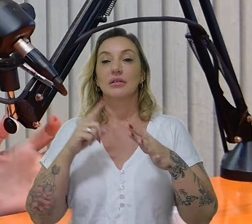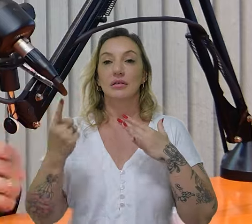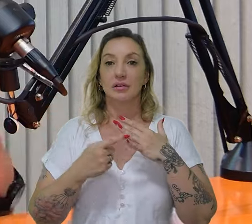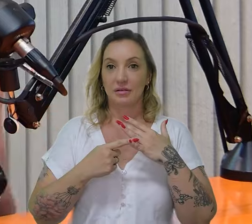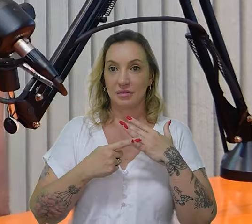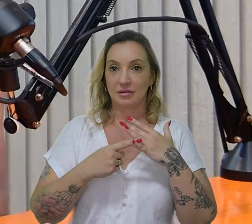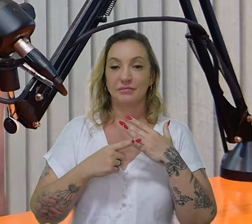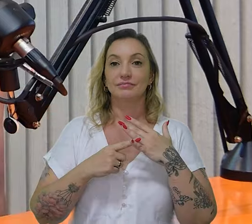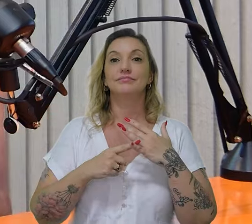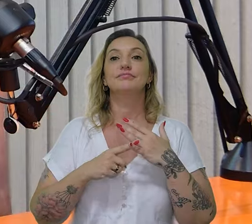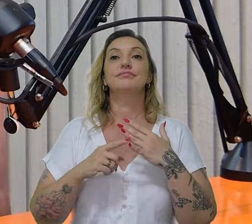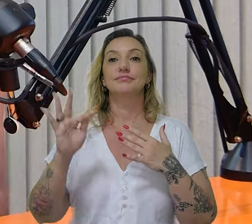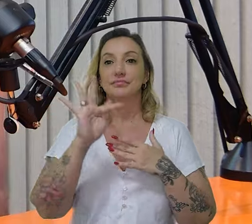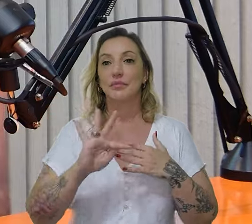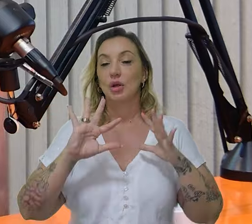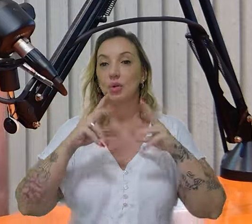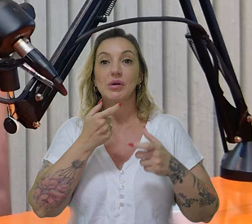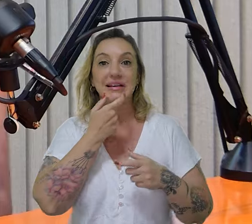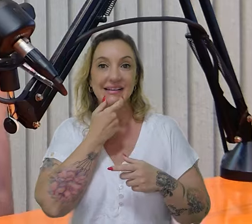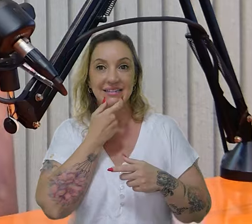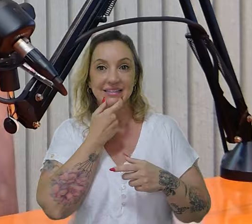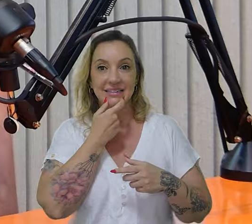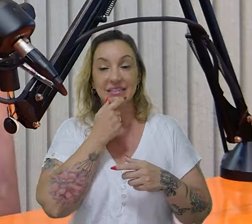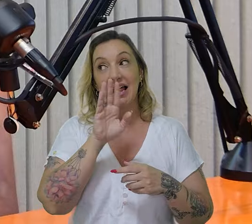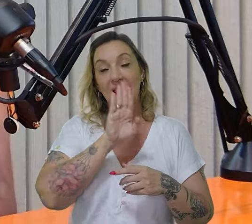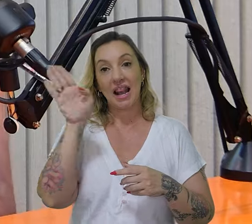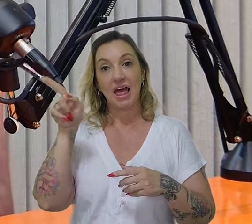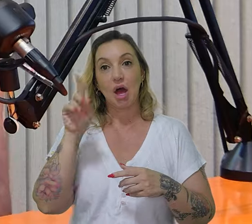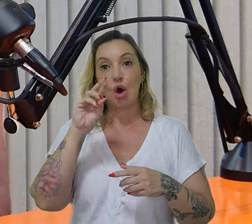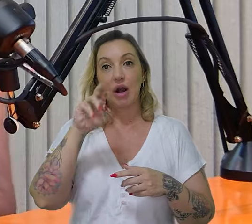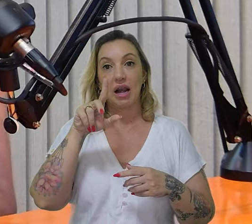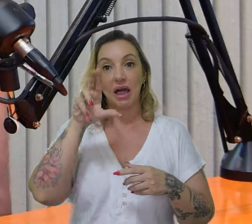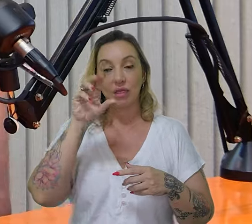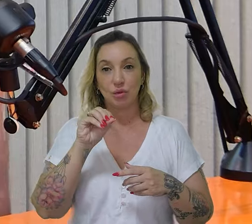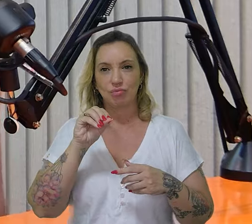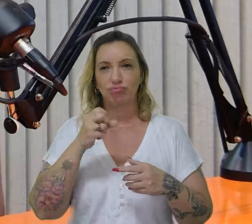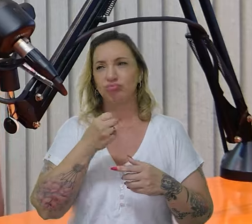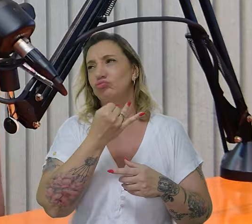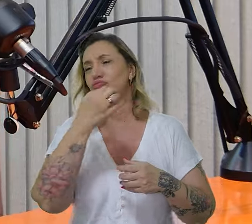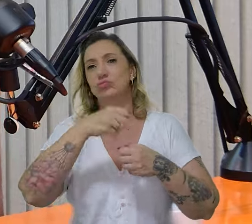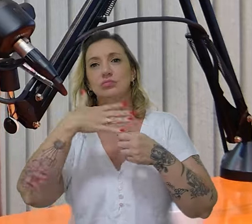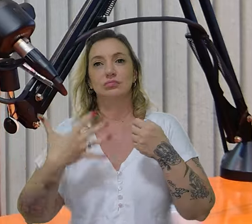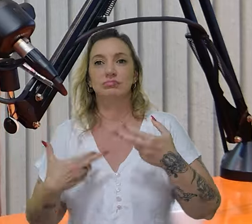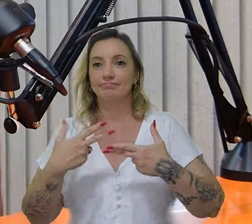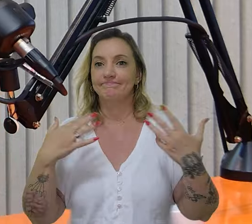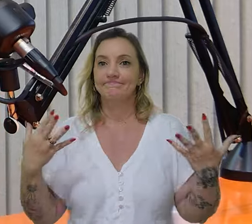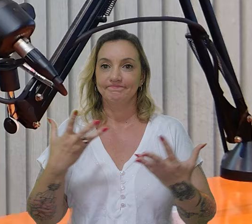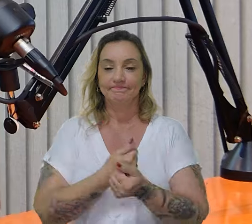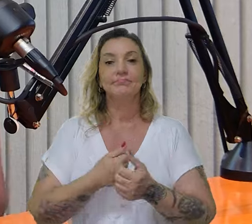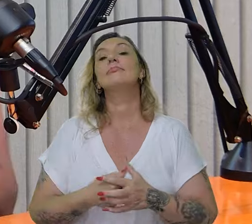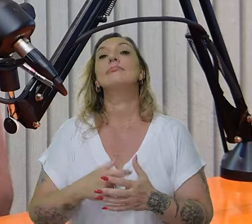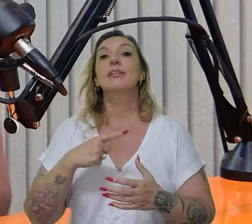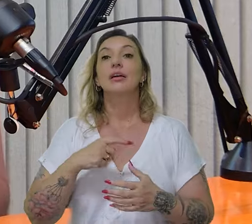fulls University daí vai est tudo em inglês e vai ser tudo de lá de Orlando né Tem muito conteúdo coisas maravilhosas a